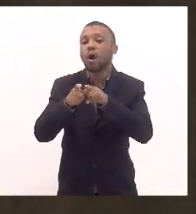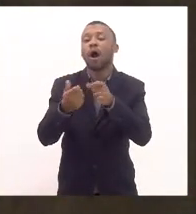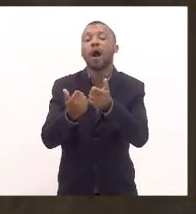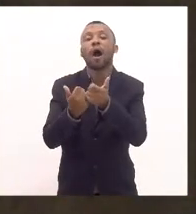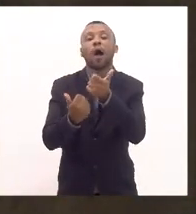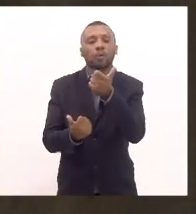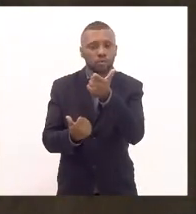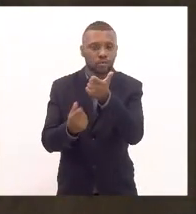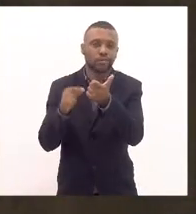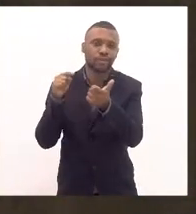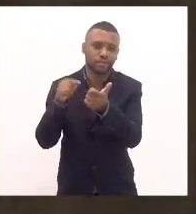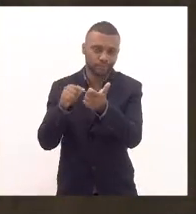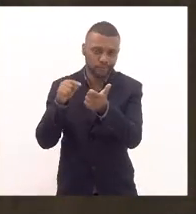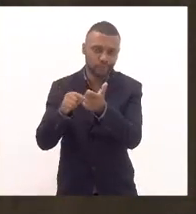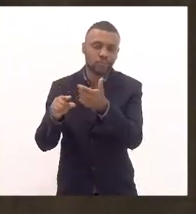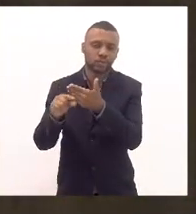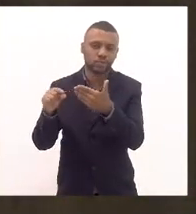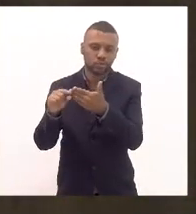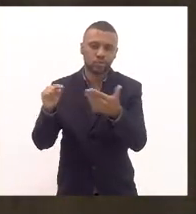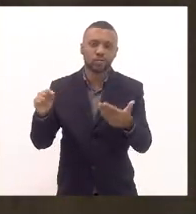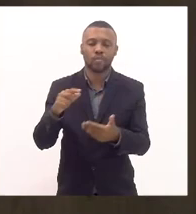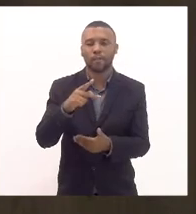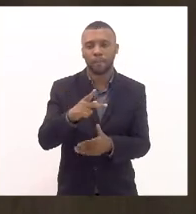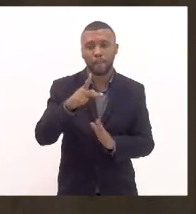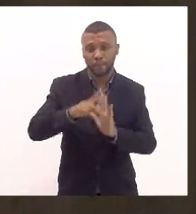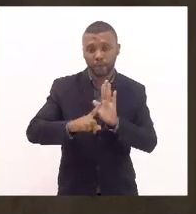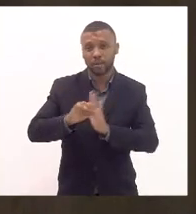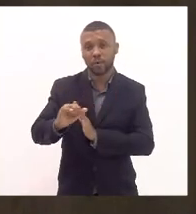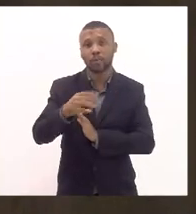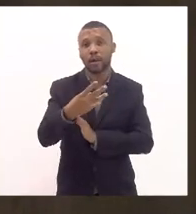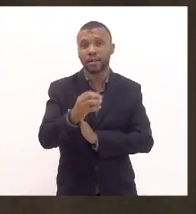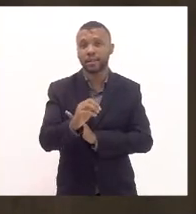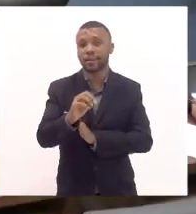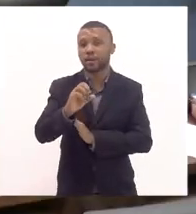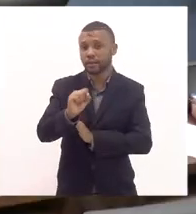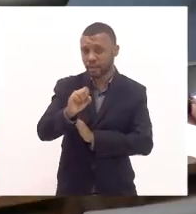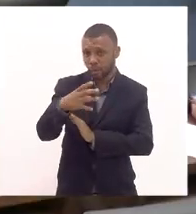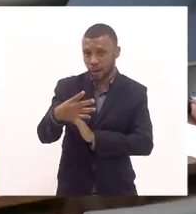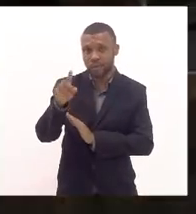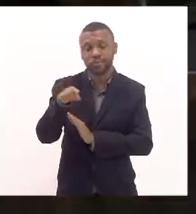autor do pl 40 84 de 2021